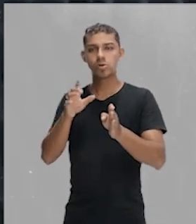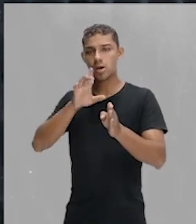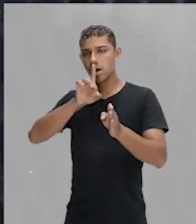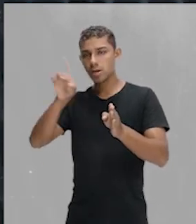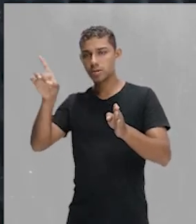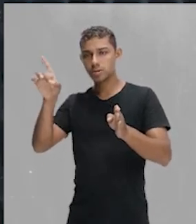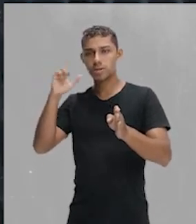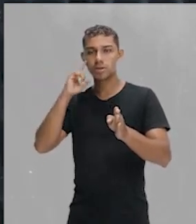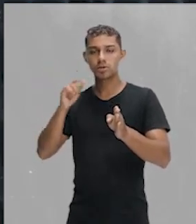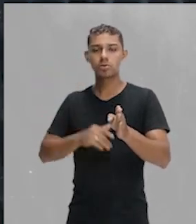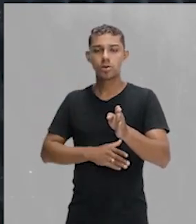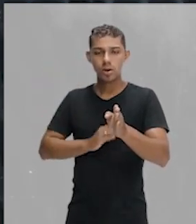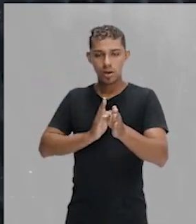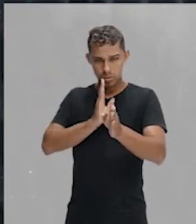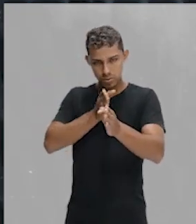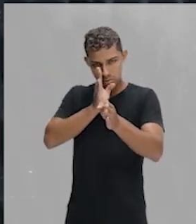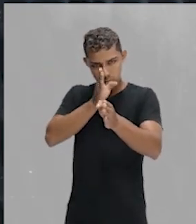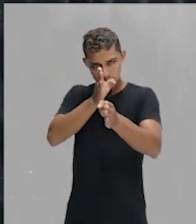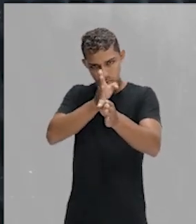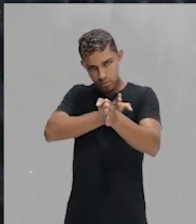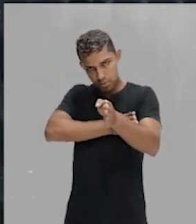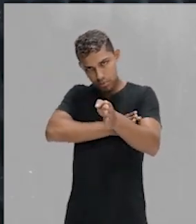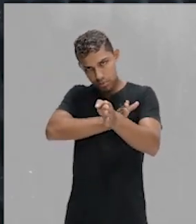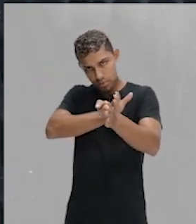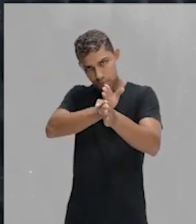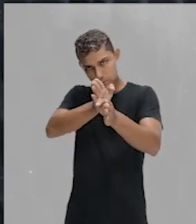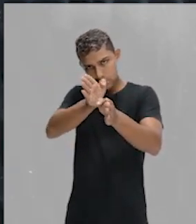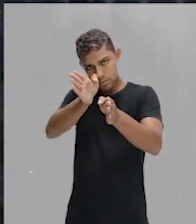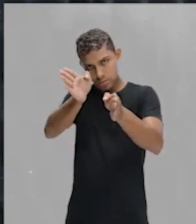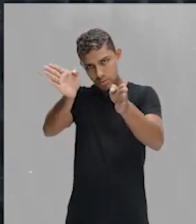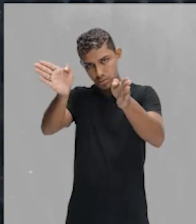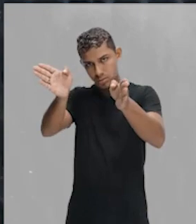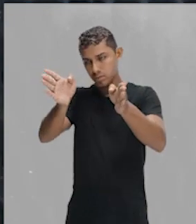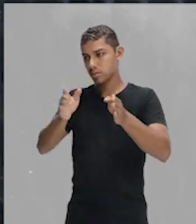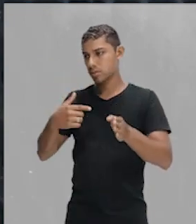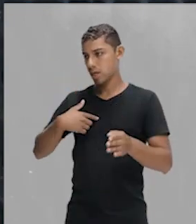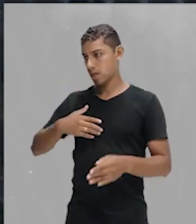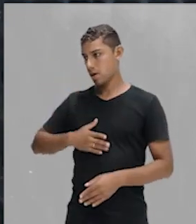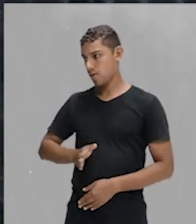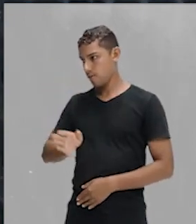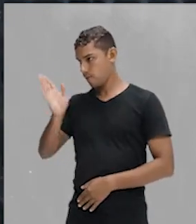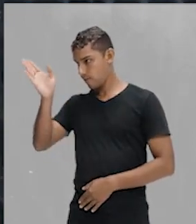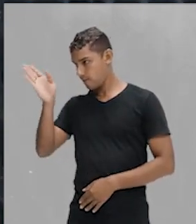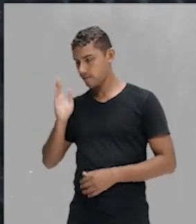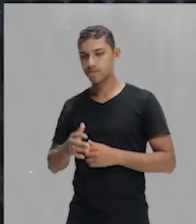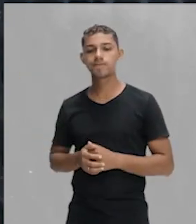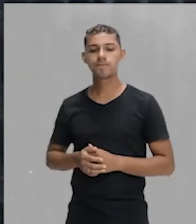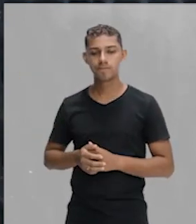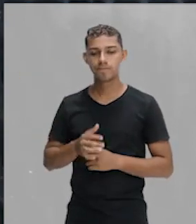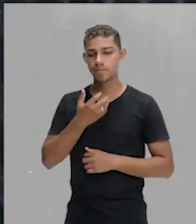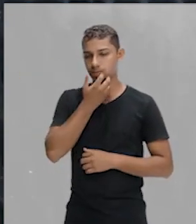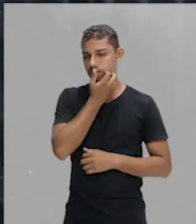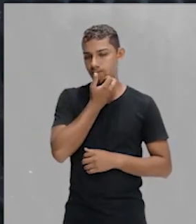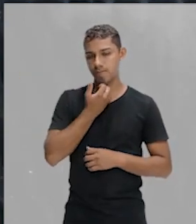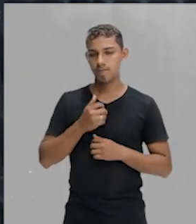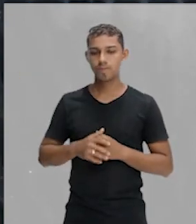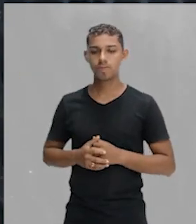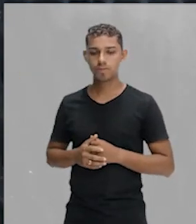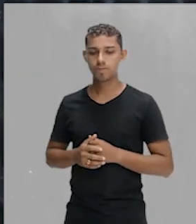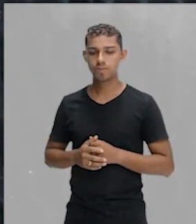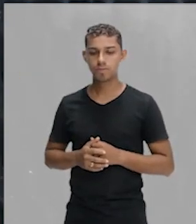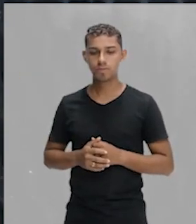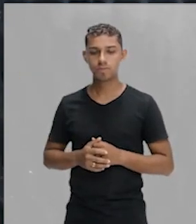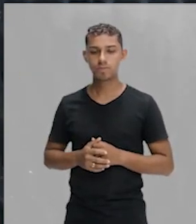indica, tá? Que o trânsito vai se dividir, eu devo ir pela direita, tá? Proibido el cambio